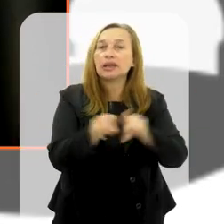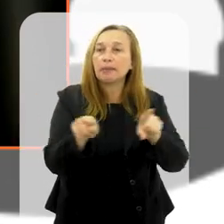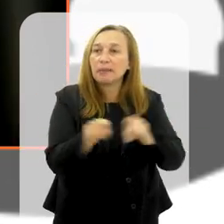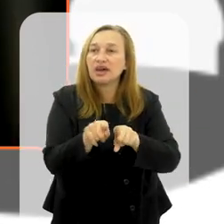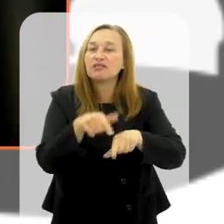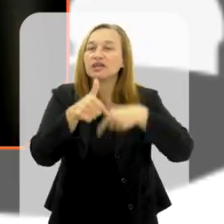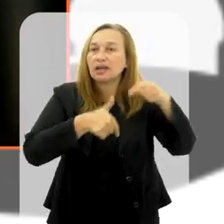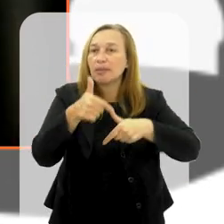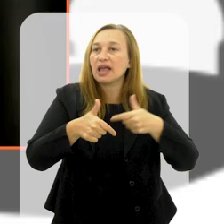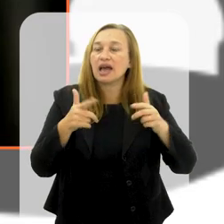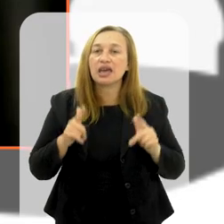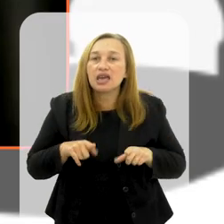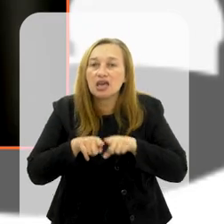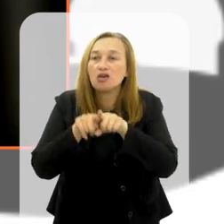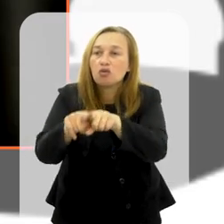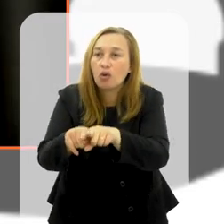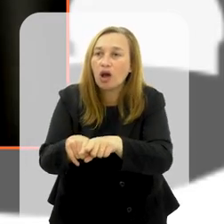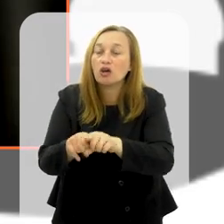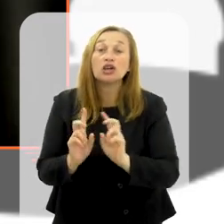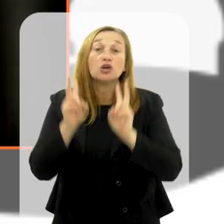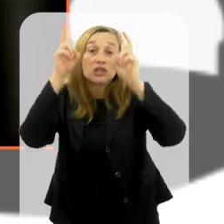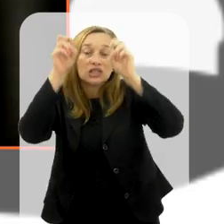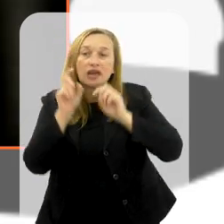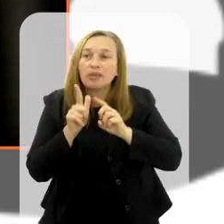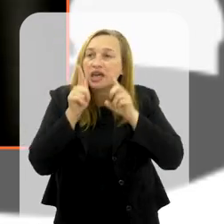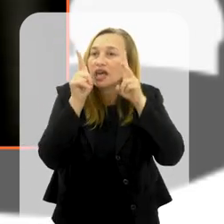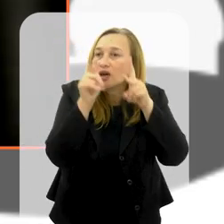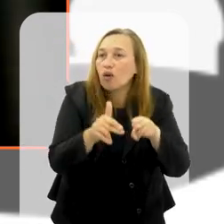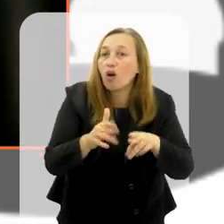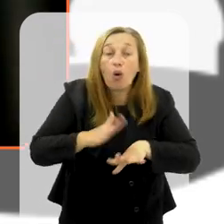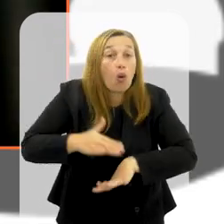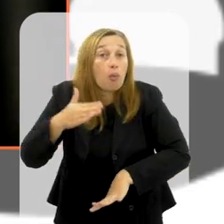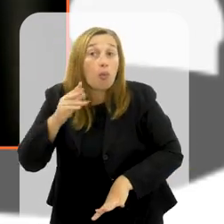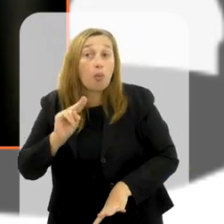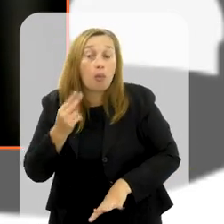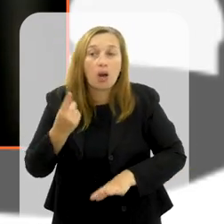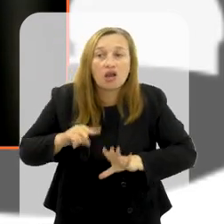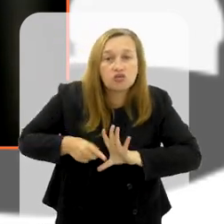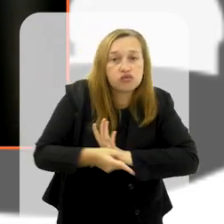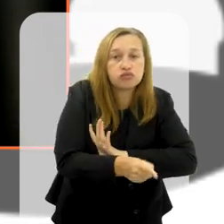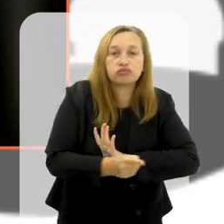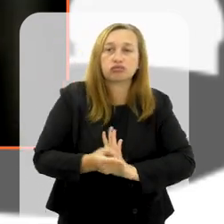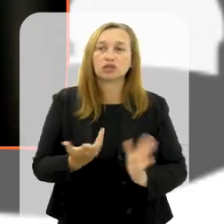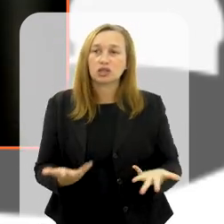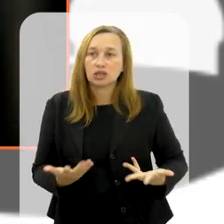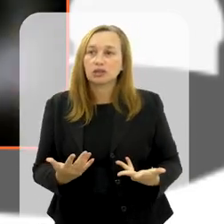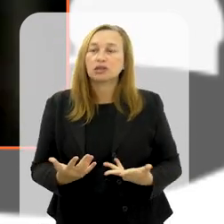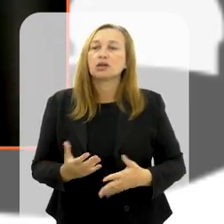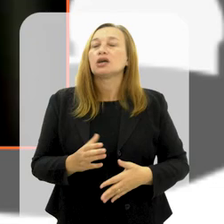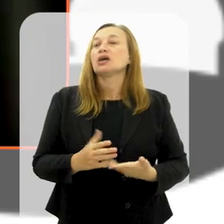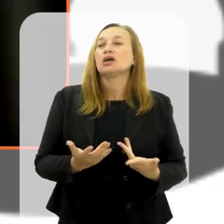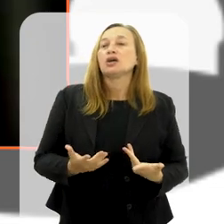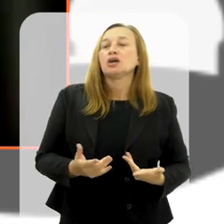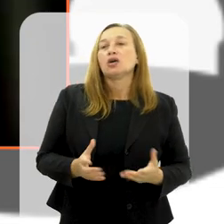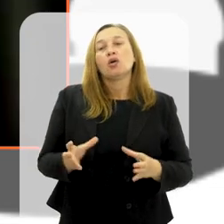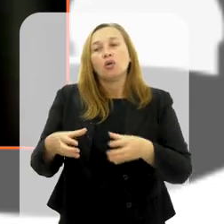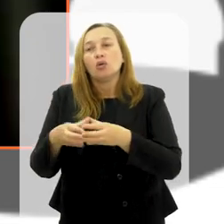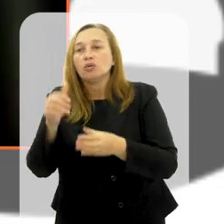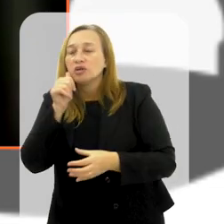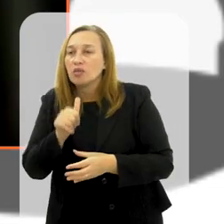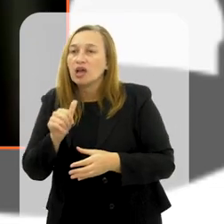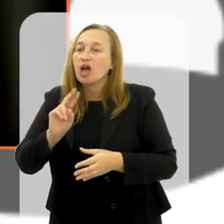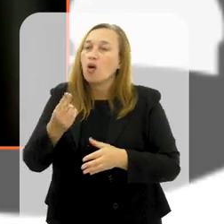trabalhando paralelamente sobre os mesmos temas, e às vezes um pouco mais, temas até mais focados, o caso das mulheres,